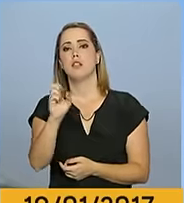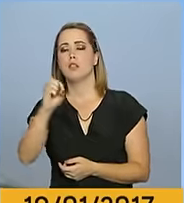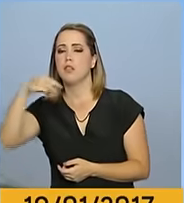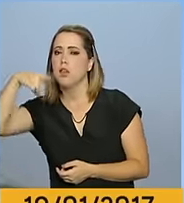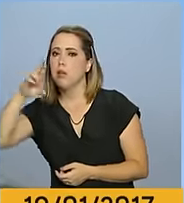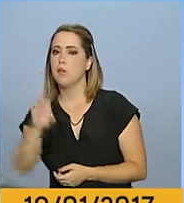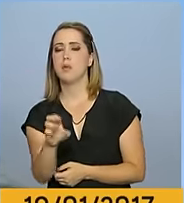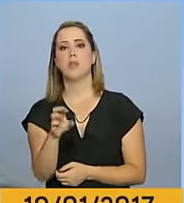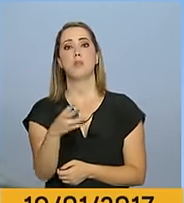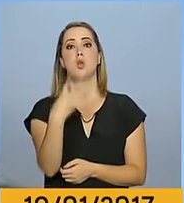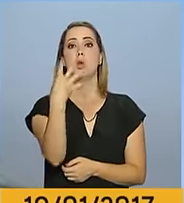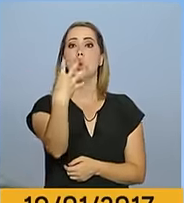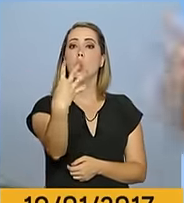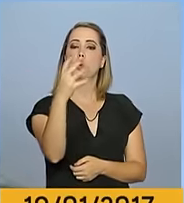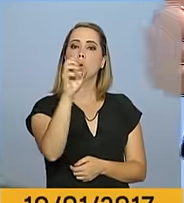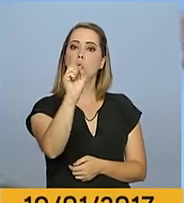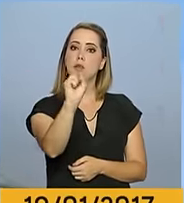crédito,